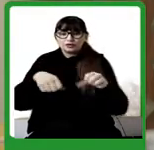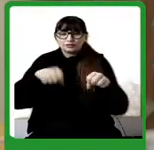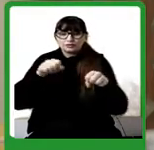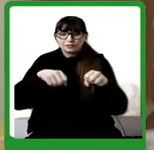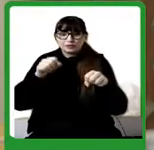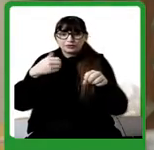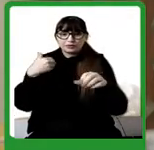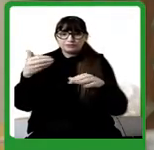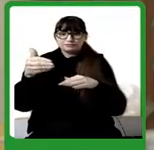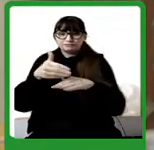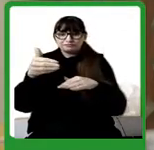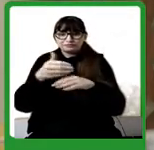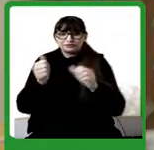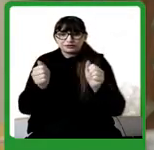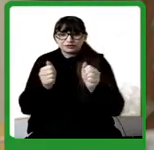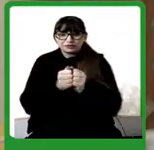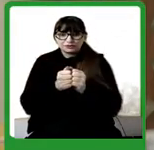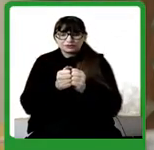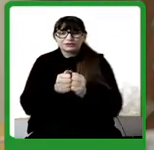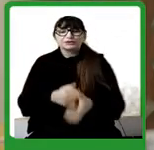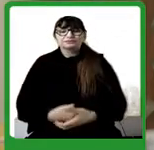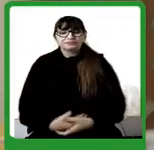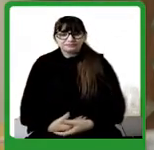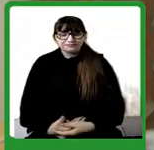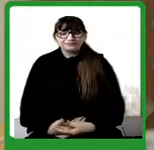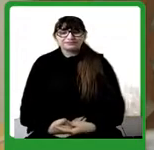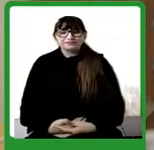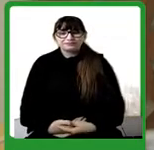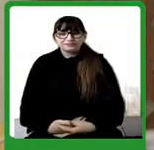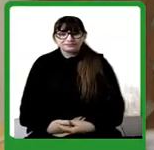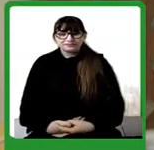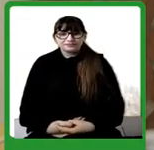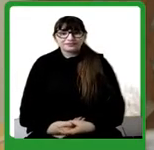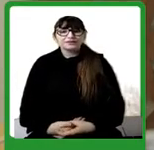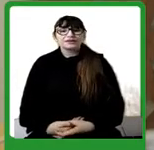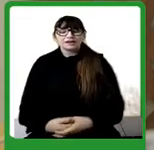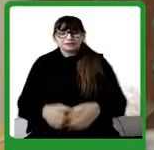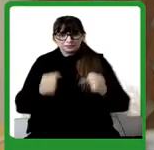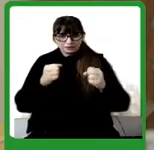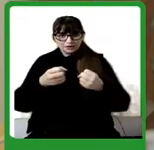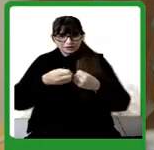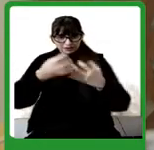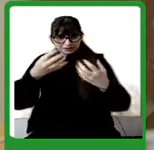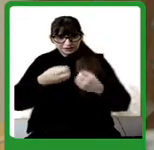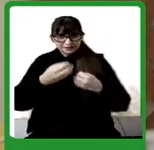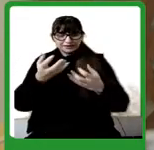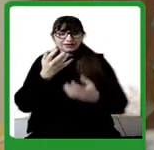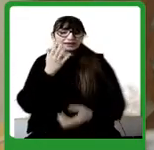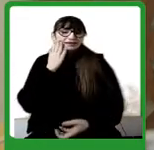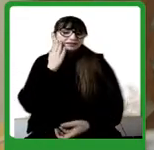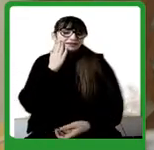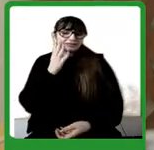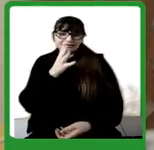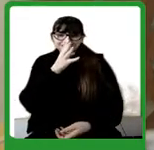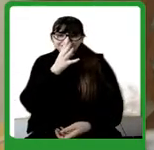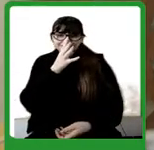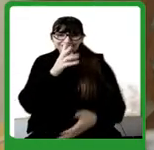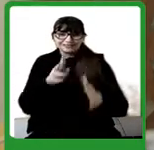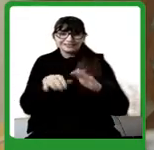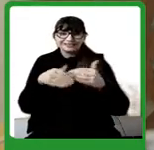moto com vocês. Pode deixar pra nós. Comenta aí, quero saber de você que tá em casa nos assistindo, qual é que é a